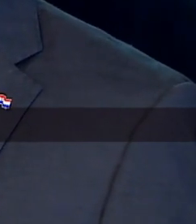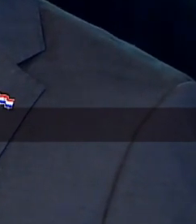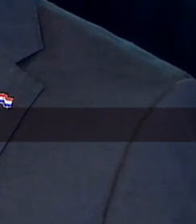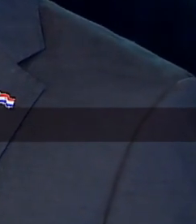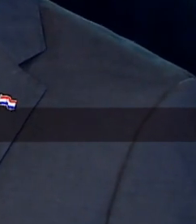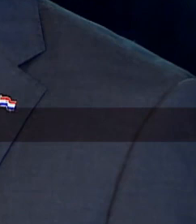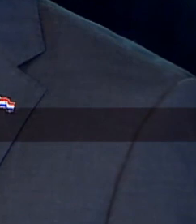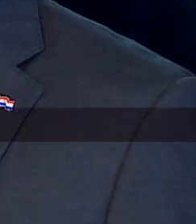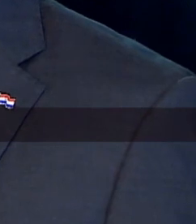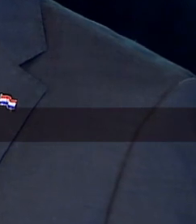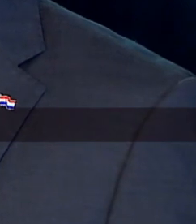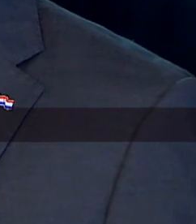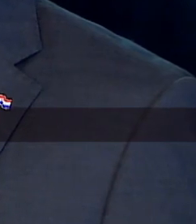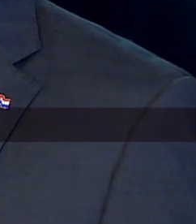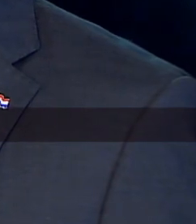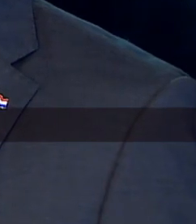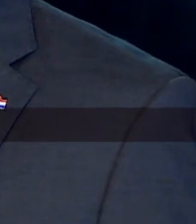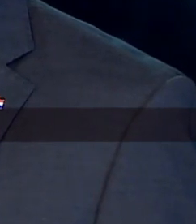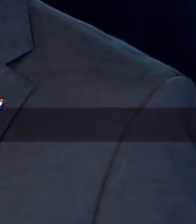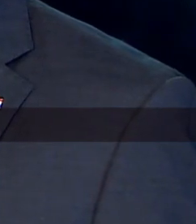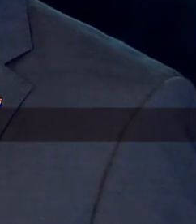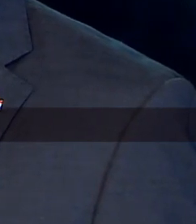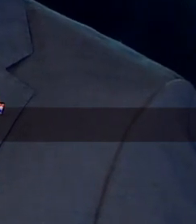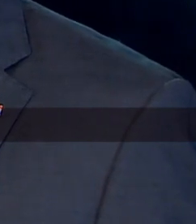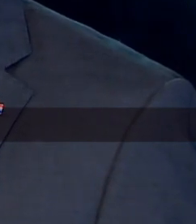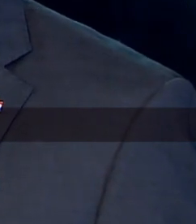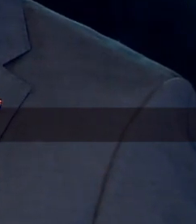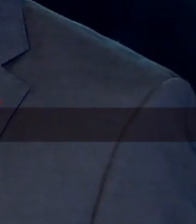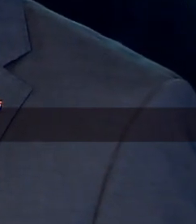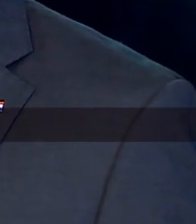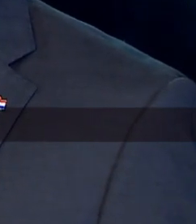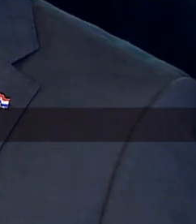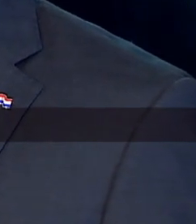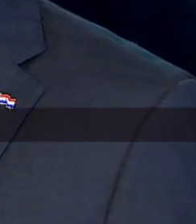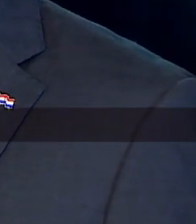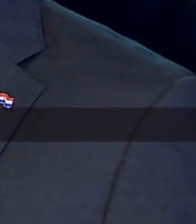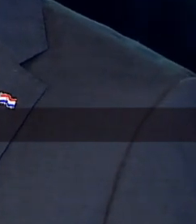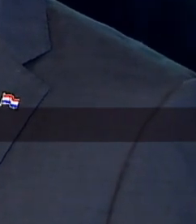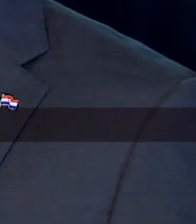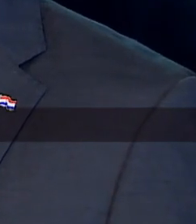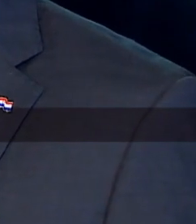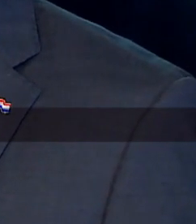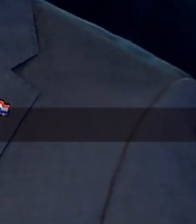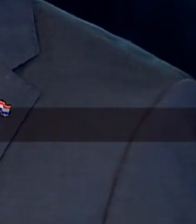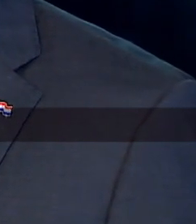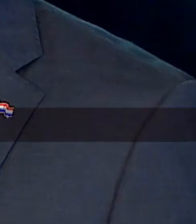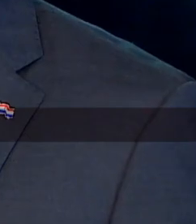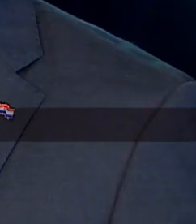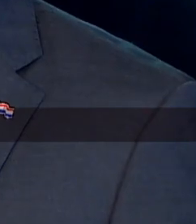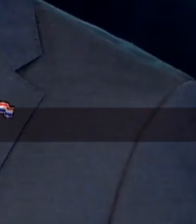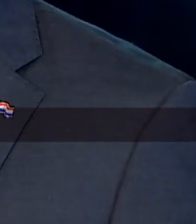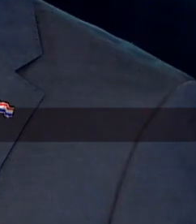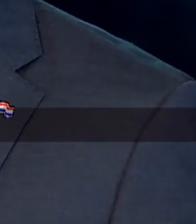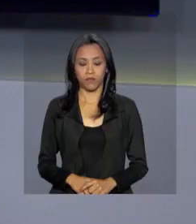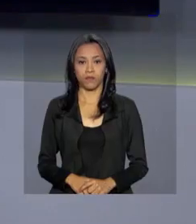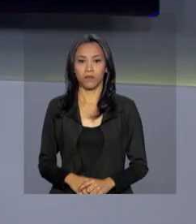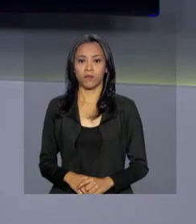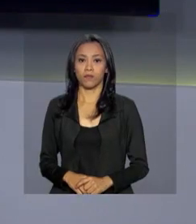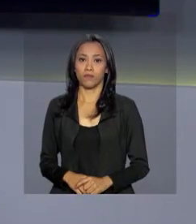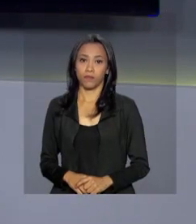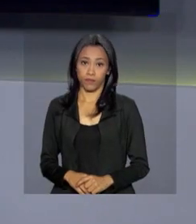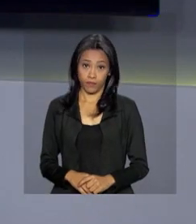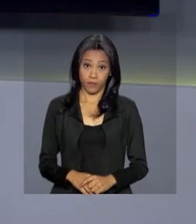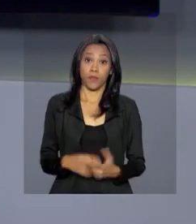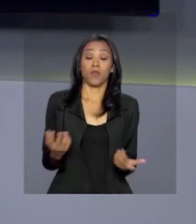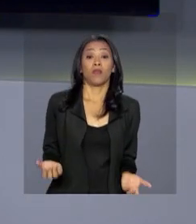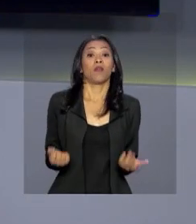dotar-lhe de melhores custos para elevar a produtividade e a competitividade de Brasil para os mercados internacionais.